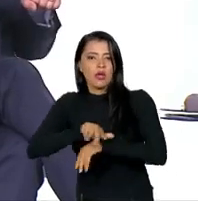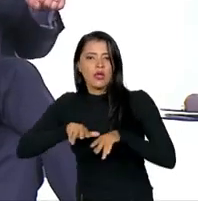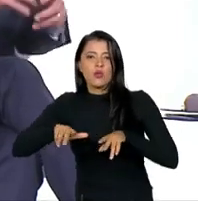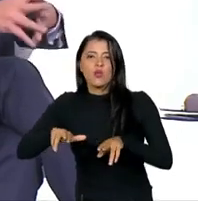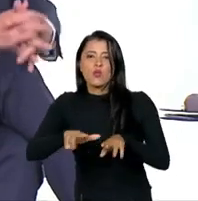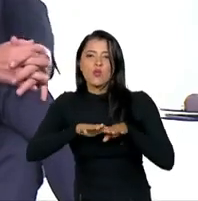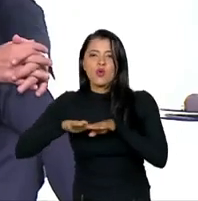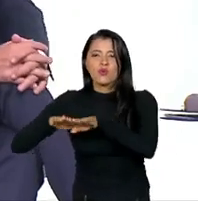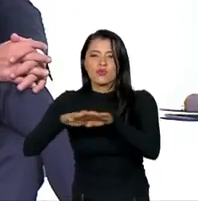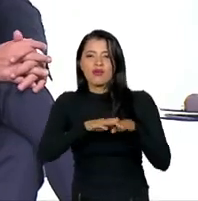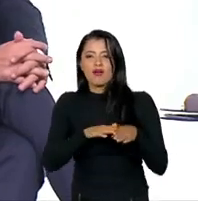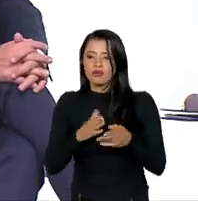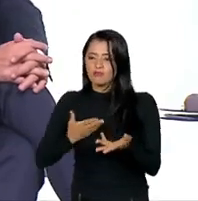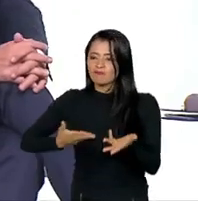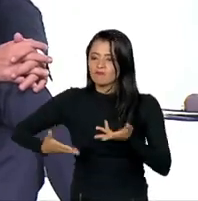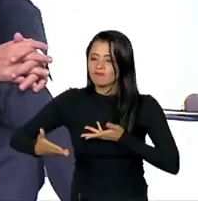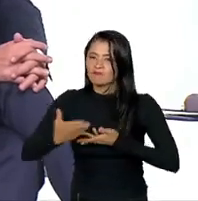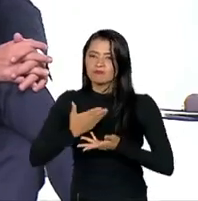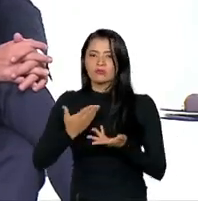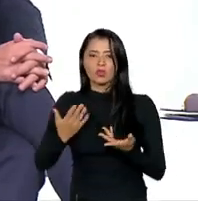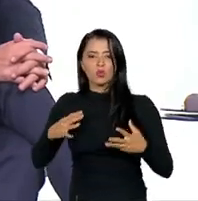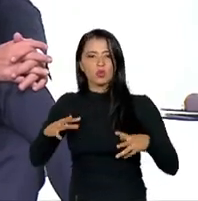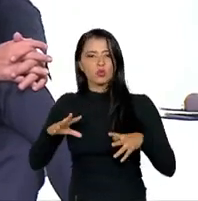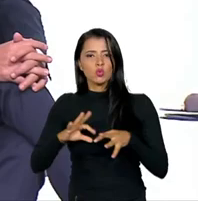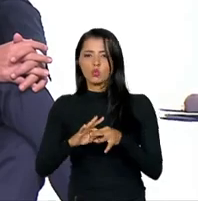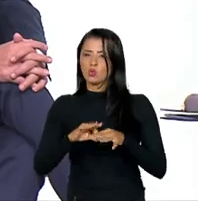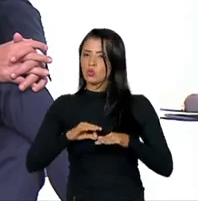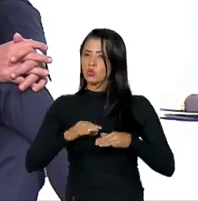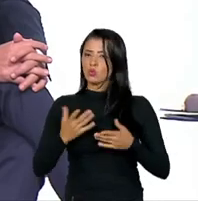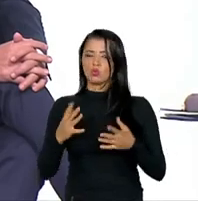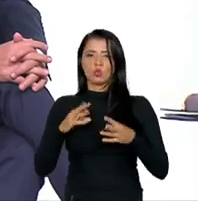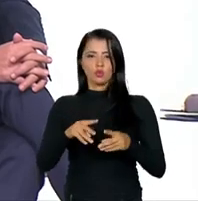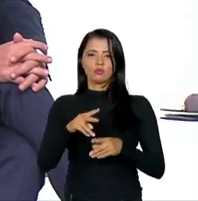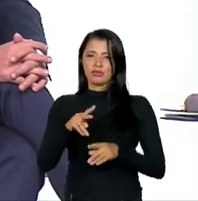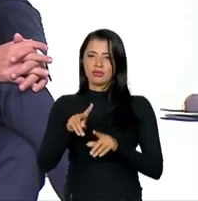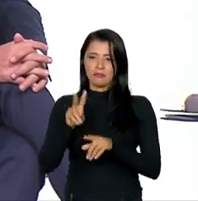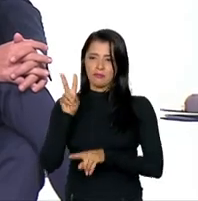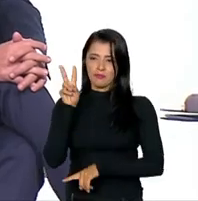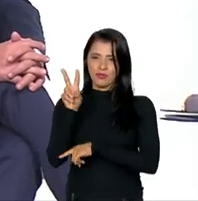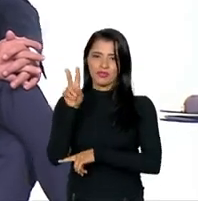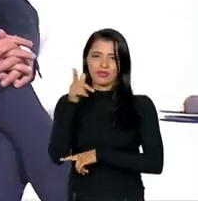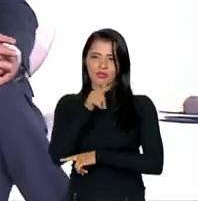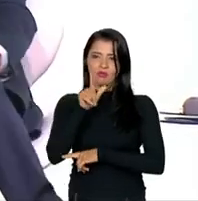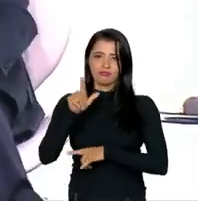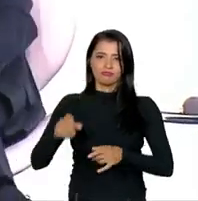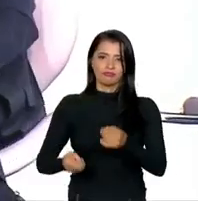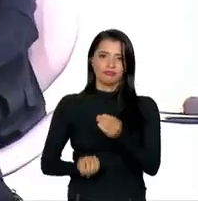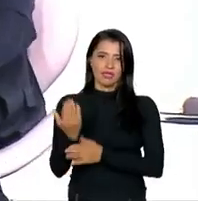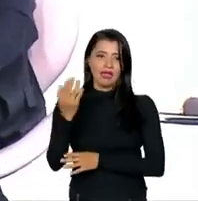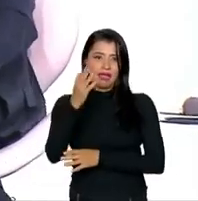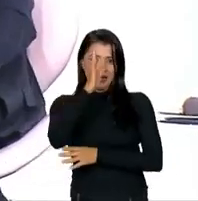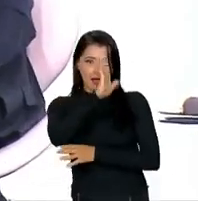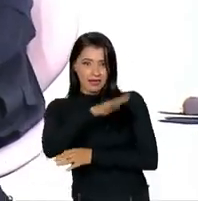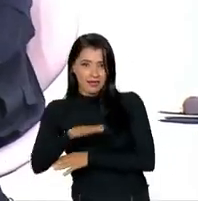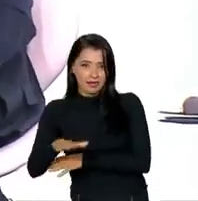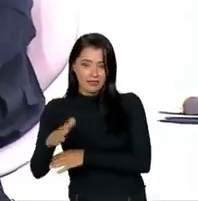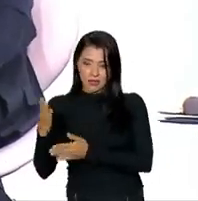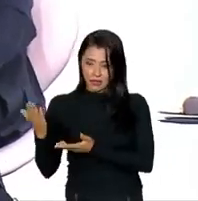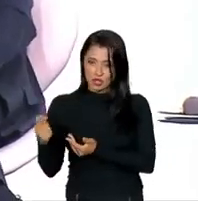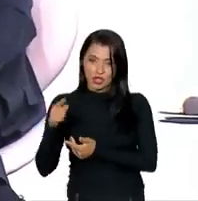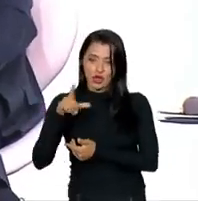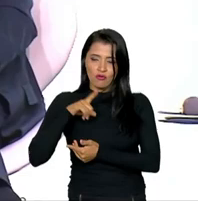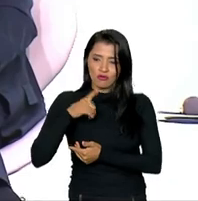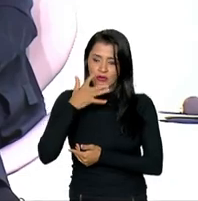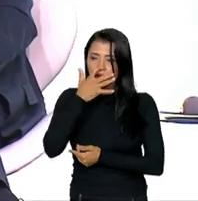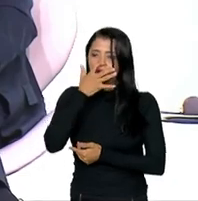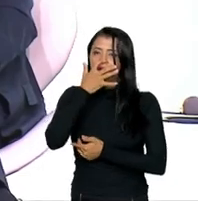forma transversal a política para que essa rede de proteção seja acionada e aquela criança, aquele jovem que está lá na ponta,